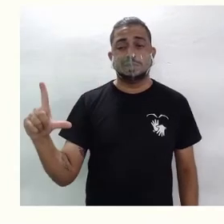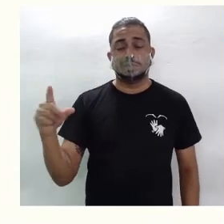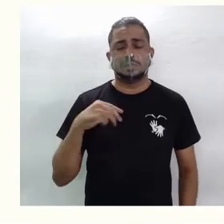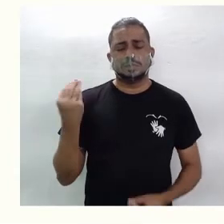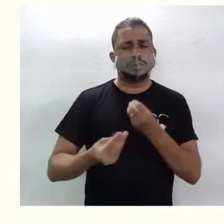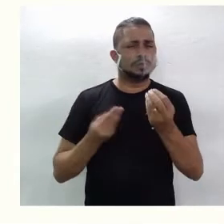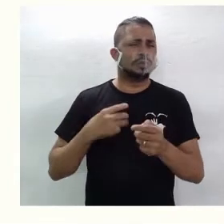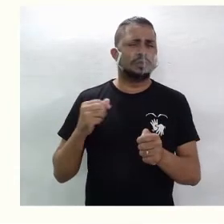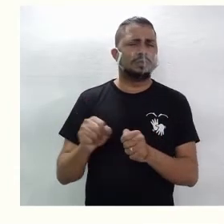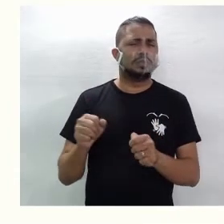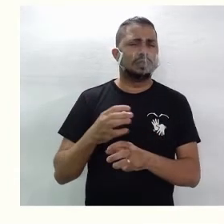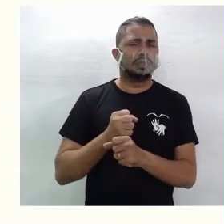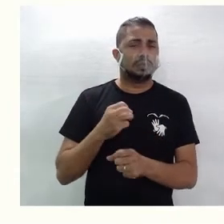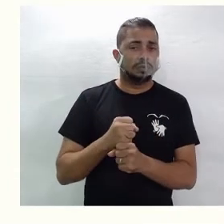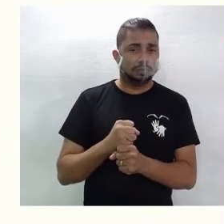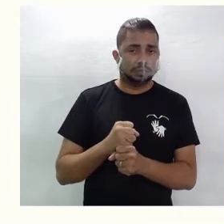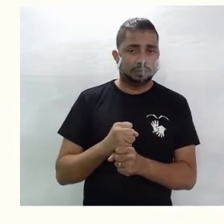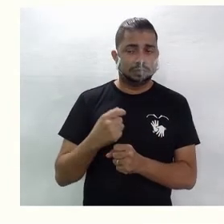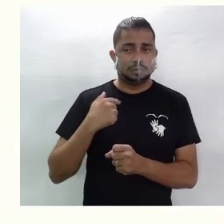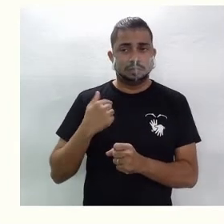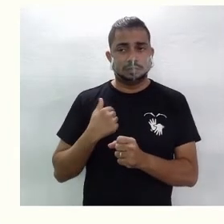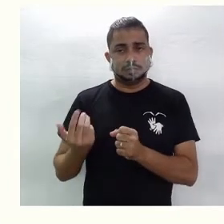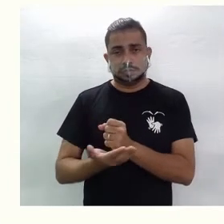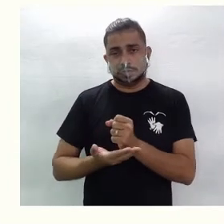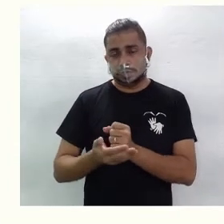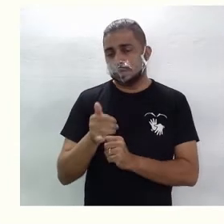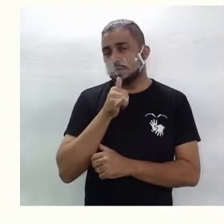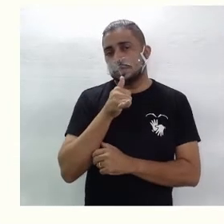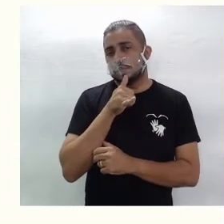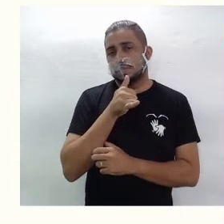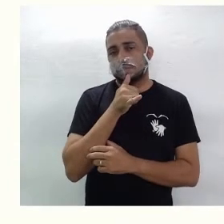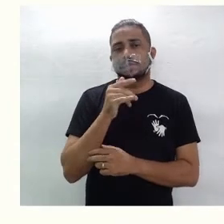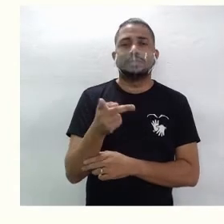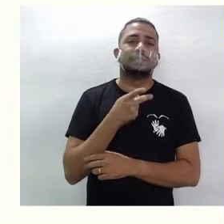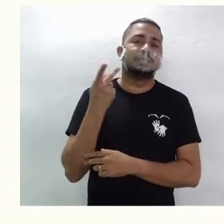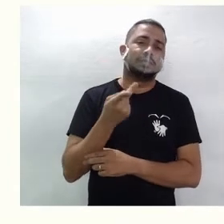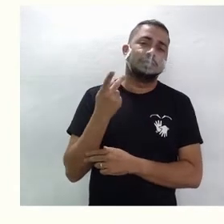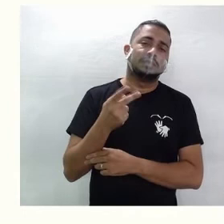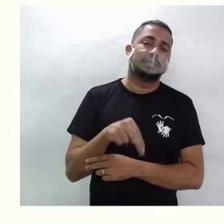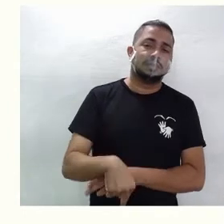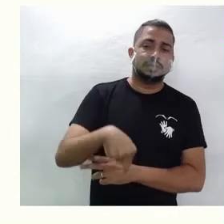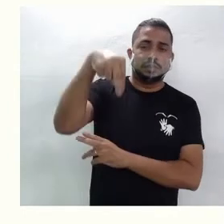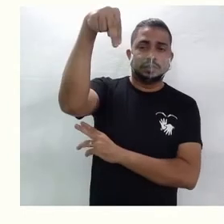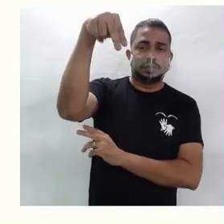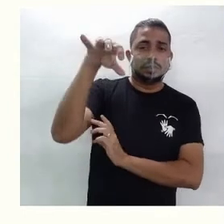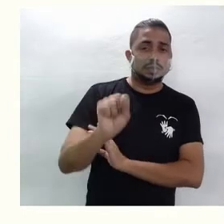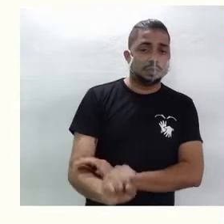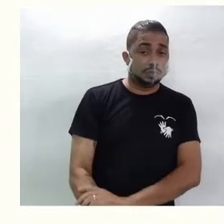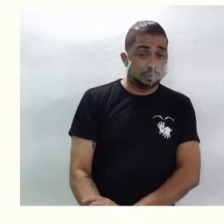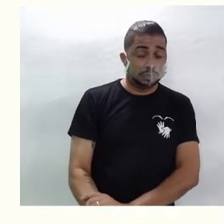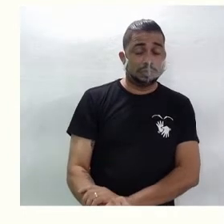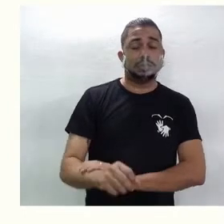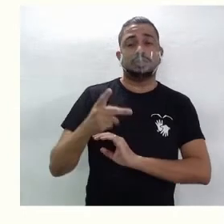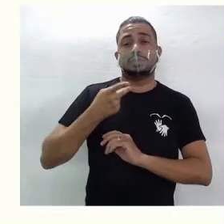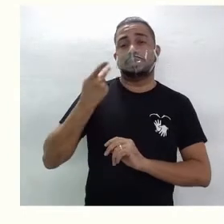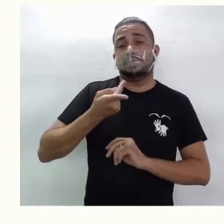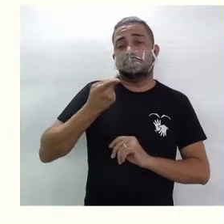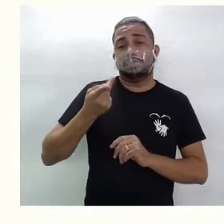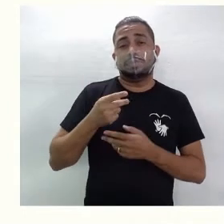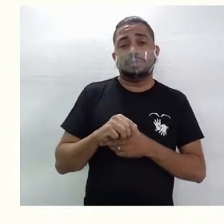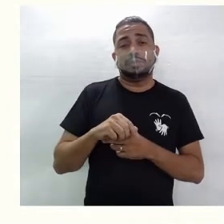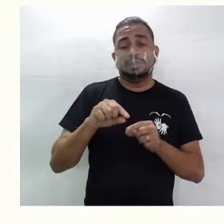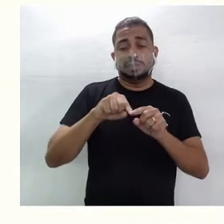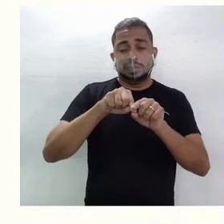fiz esse cálculo? Eu me baseei, por exemplo, quando falo de norte e sul, eu me baseei na linha